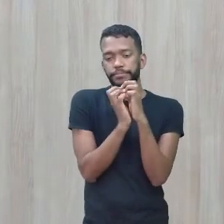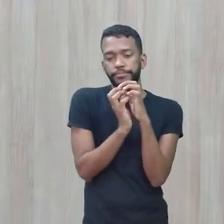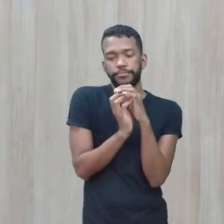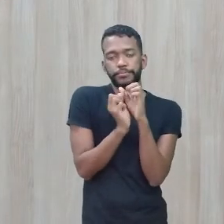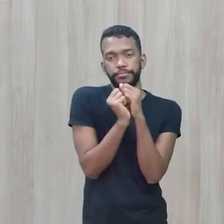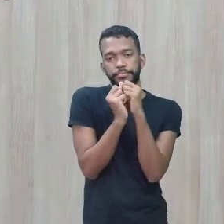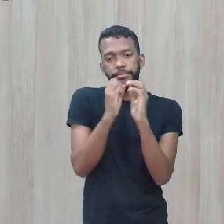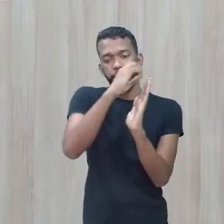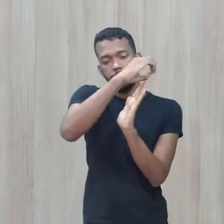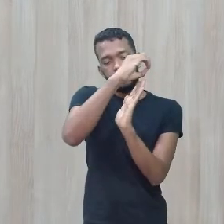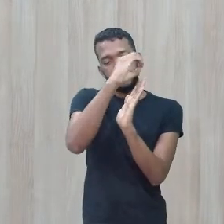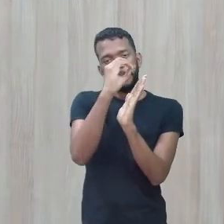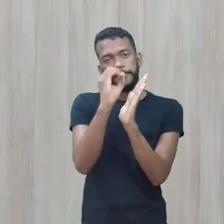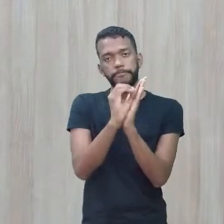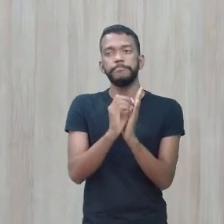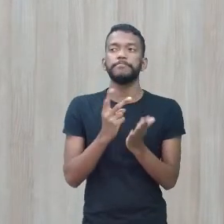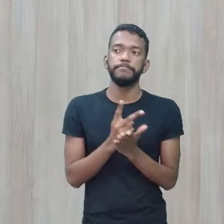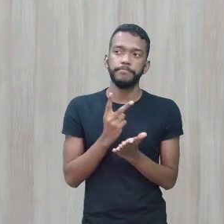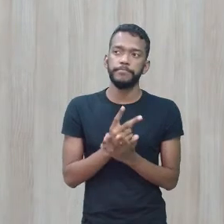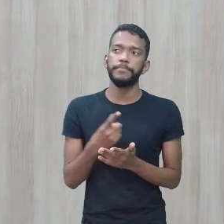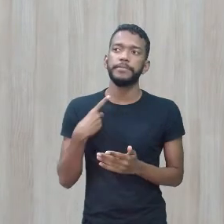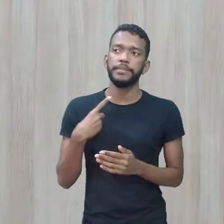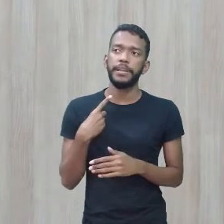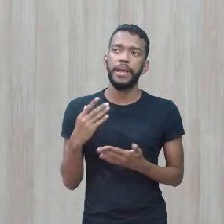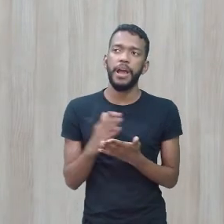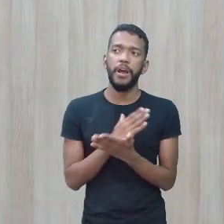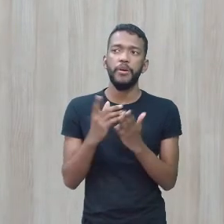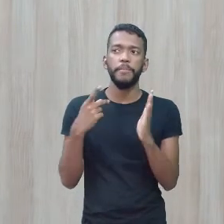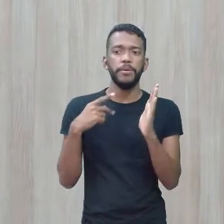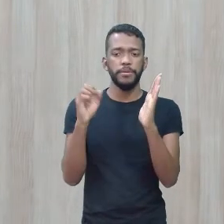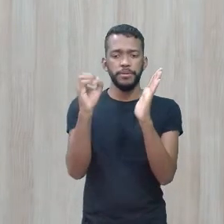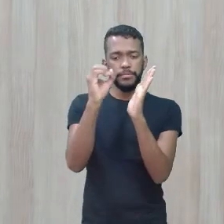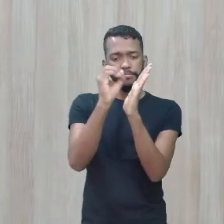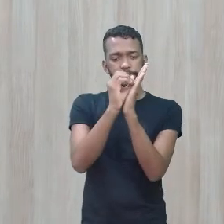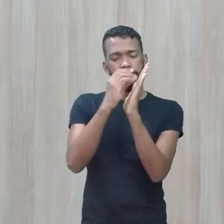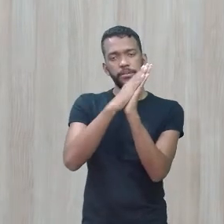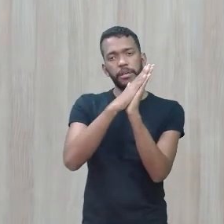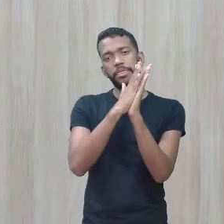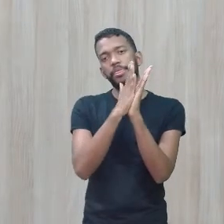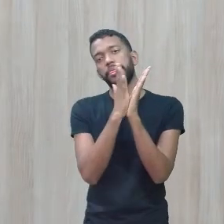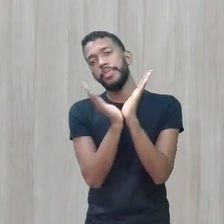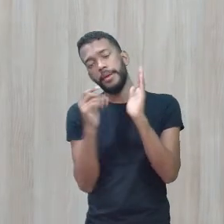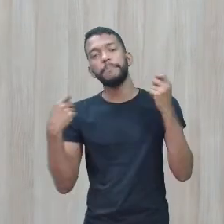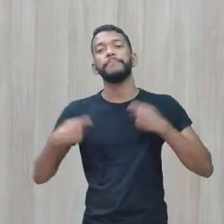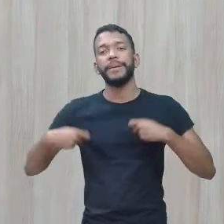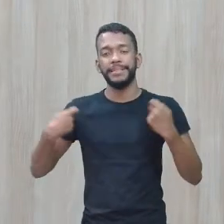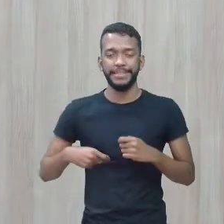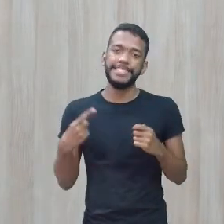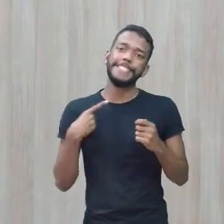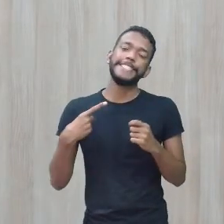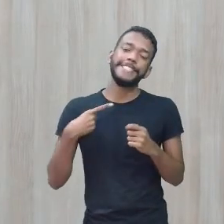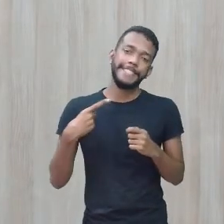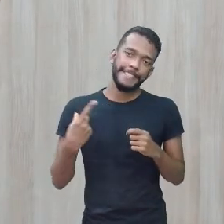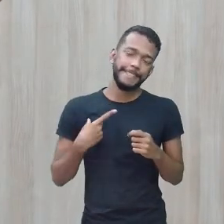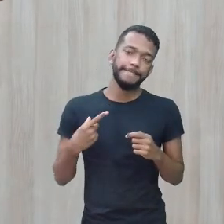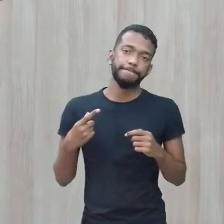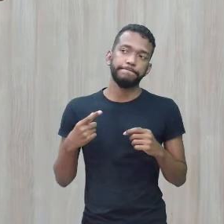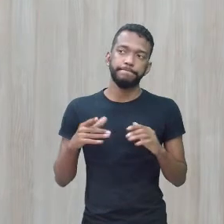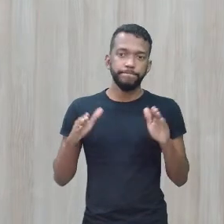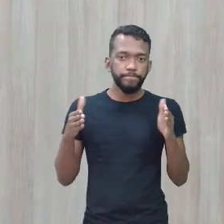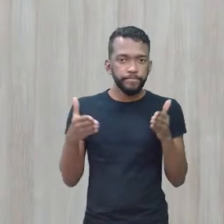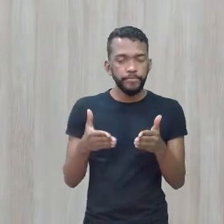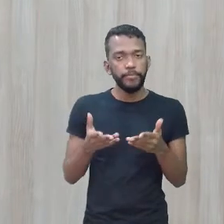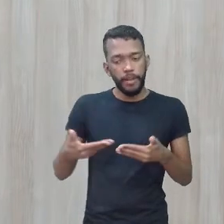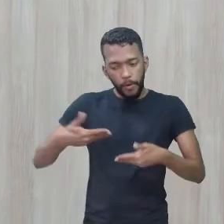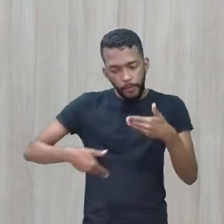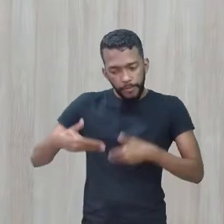fixar realmente. Existem mulheres que têm descolamento de placenta e uma série de coisas, precisam de acompanhamento, precisam tomar até hormônios